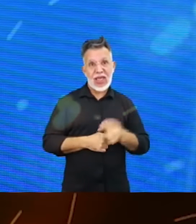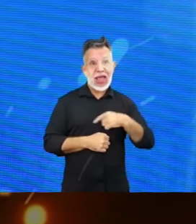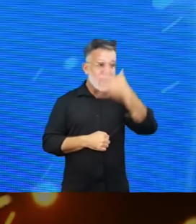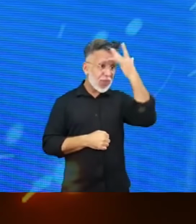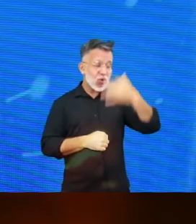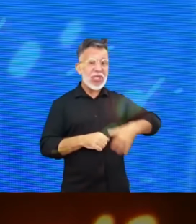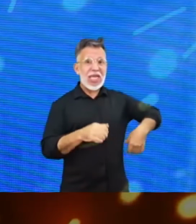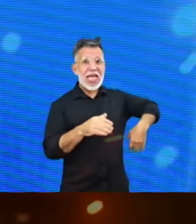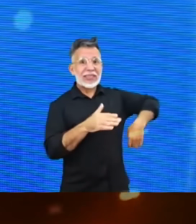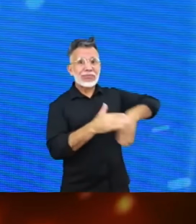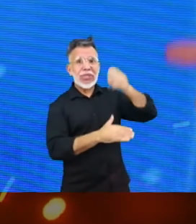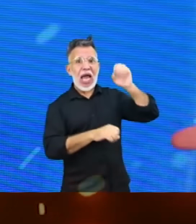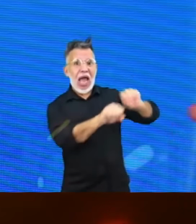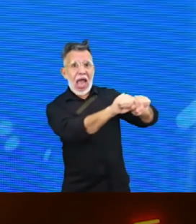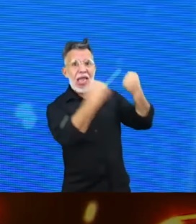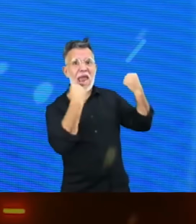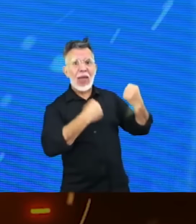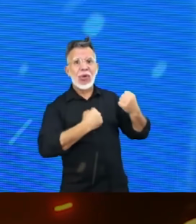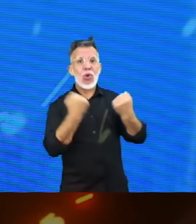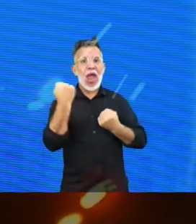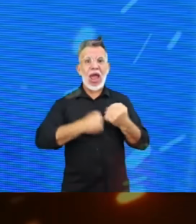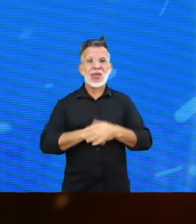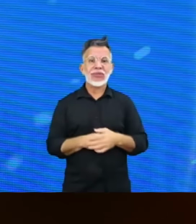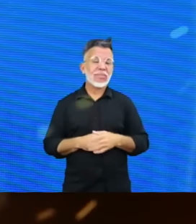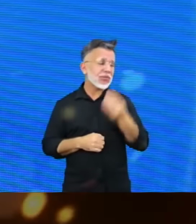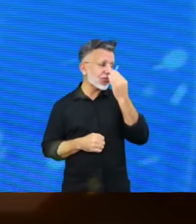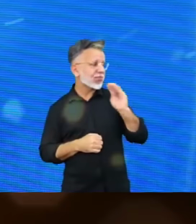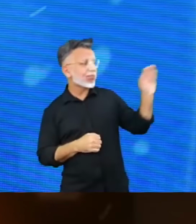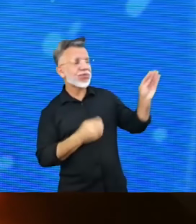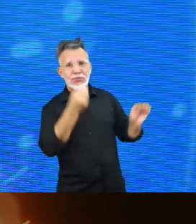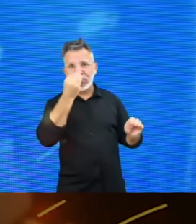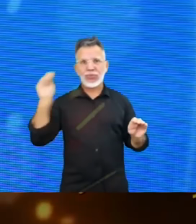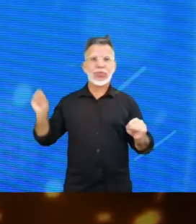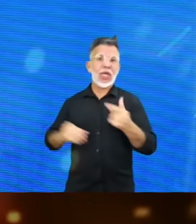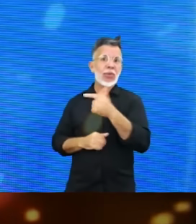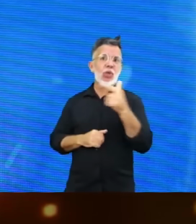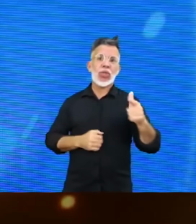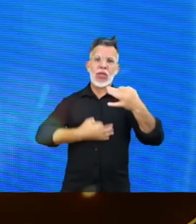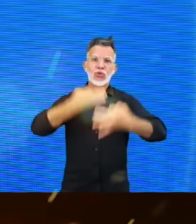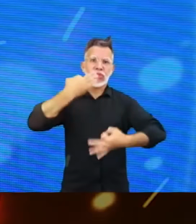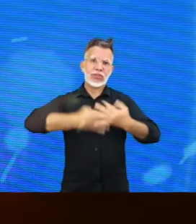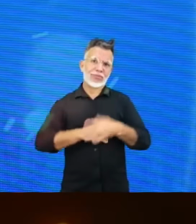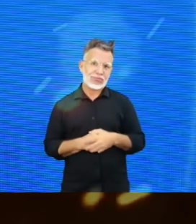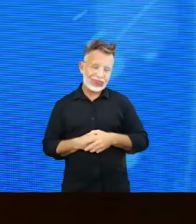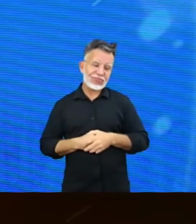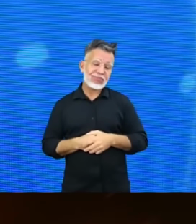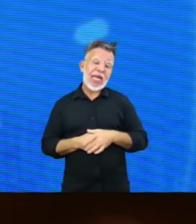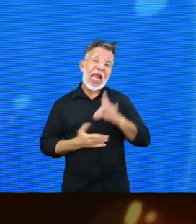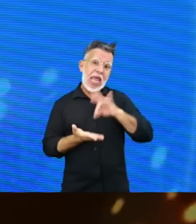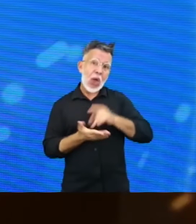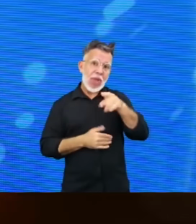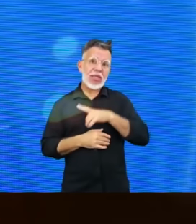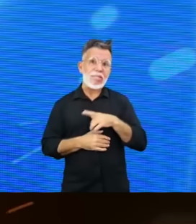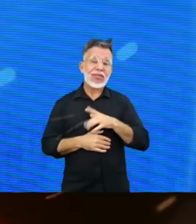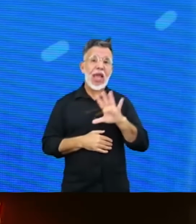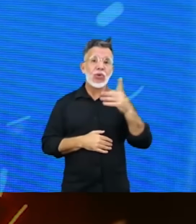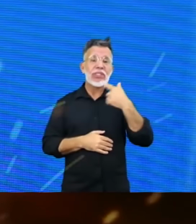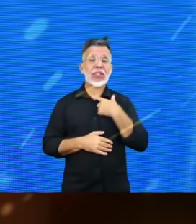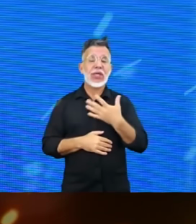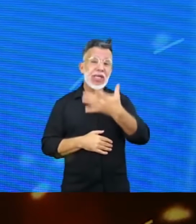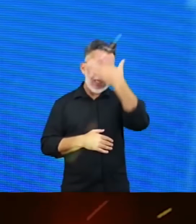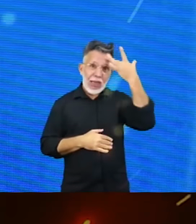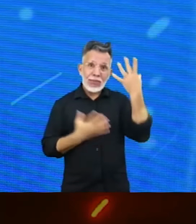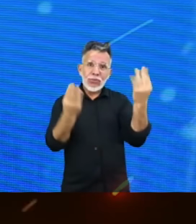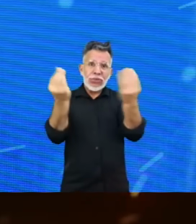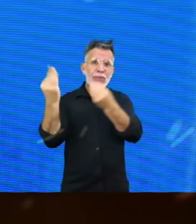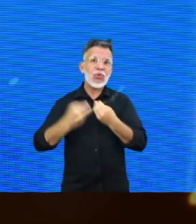outro fala já que não vai ser punido deixa que eu vou punir então a certeza da impunidade Ela realmente tem ajudado a matar pessoas no trânsito as pessoas têm perdido